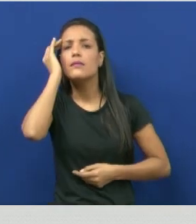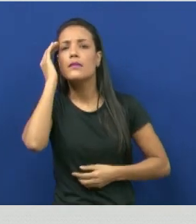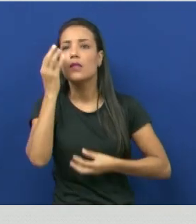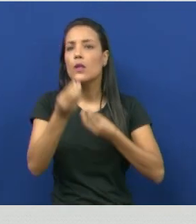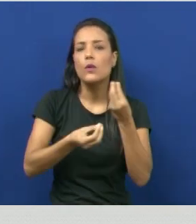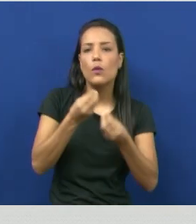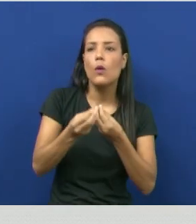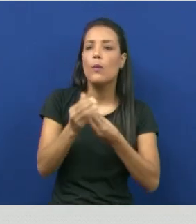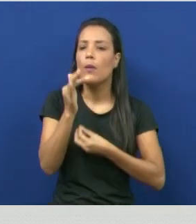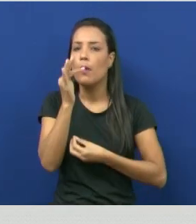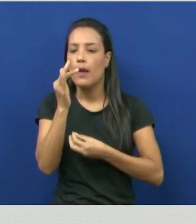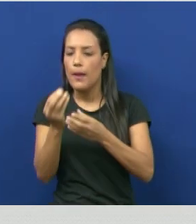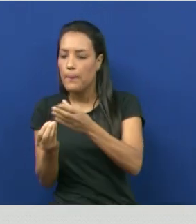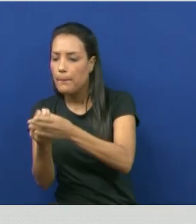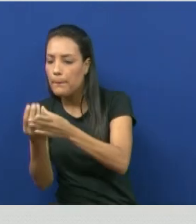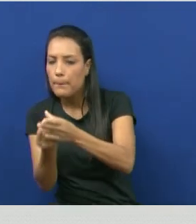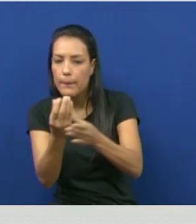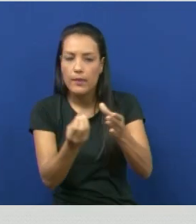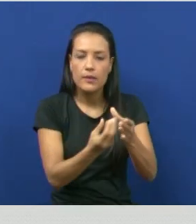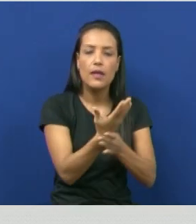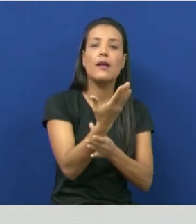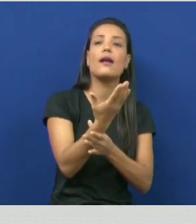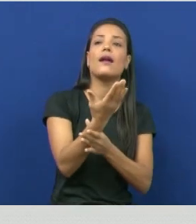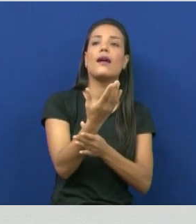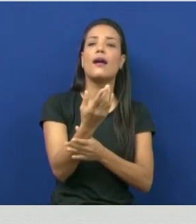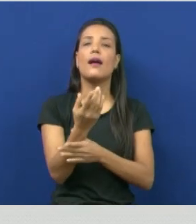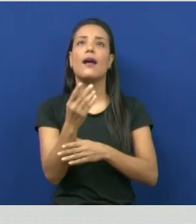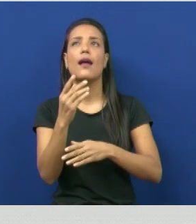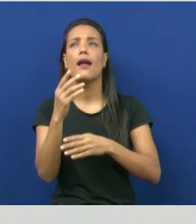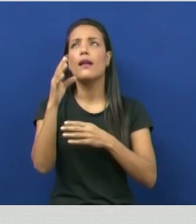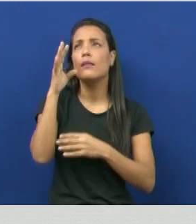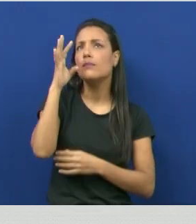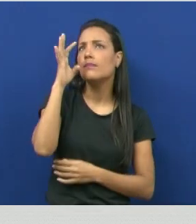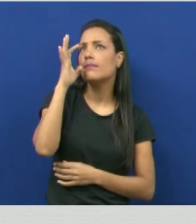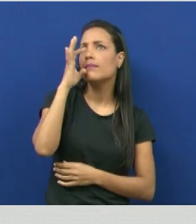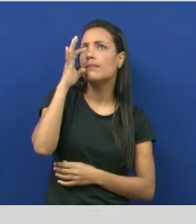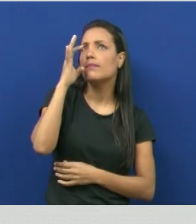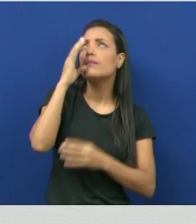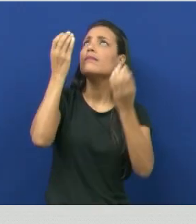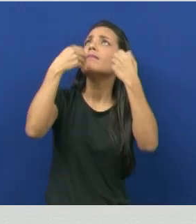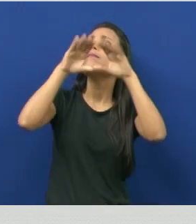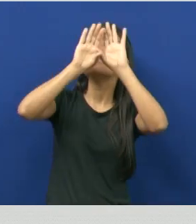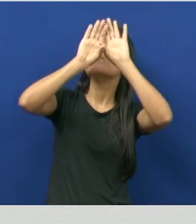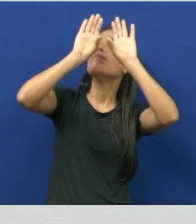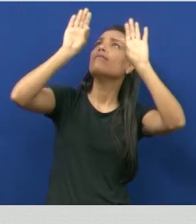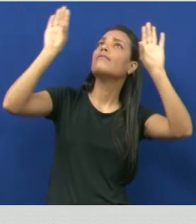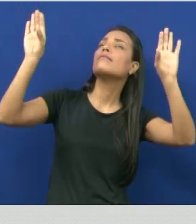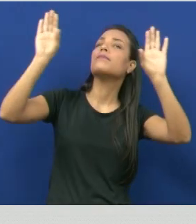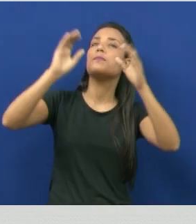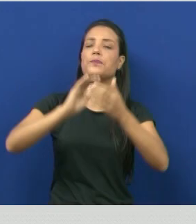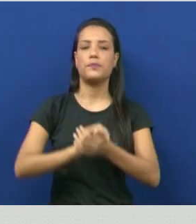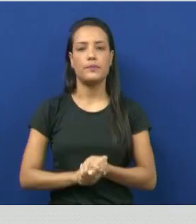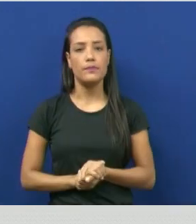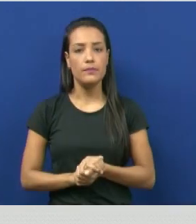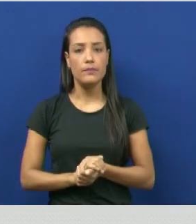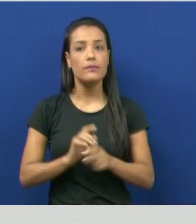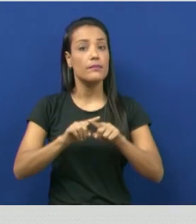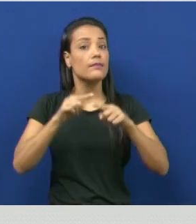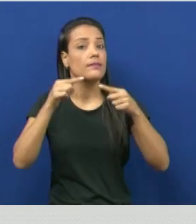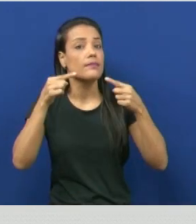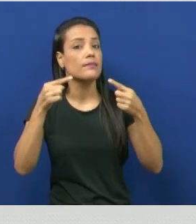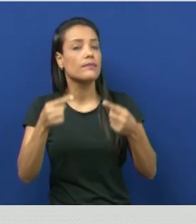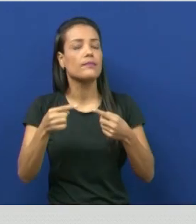de plantio, de colheita, por exemplo, seria através da observação do céu. Uma dessas observações que